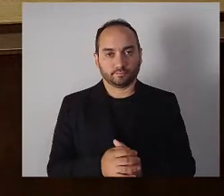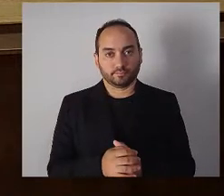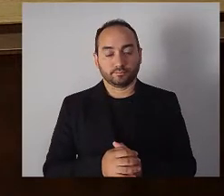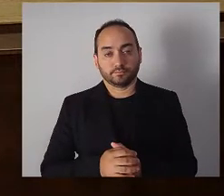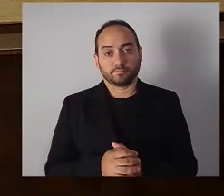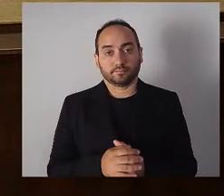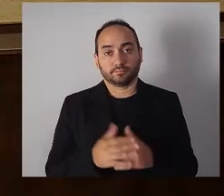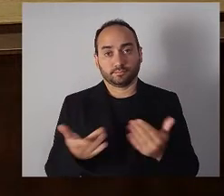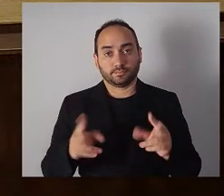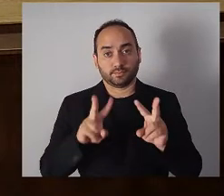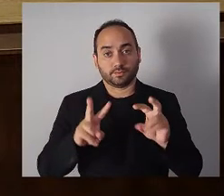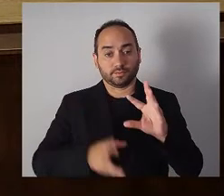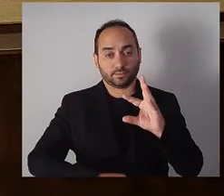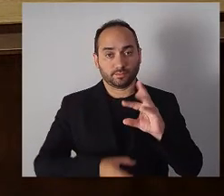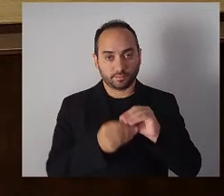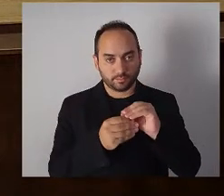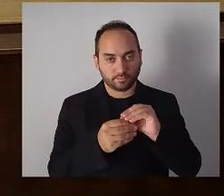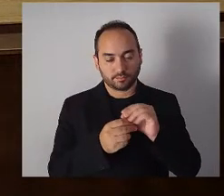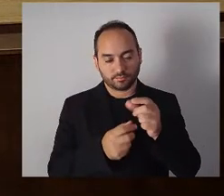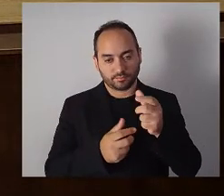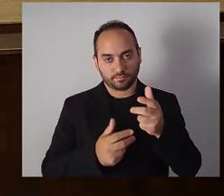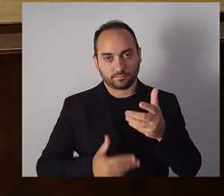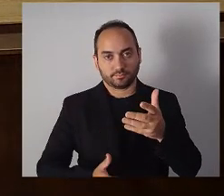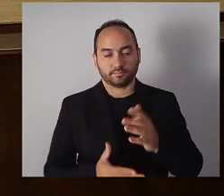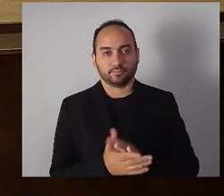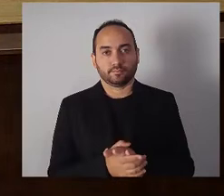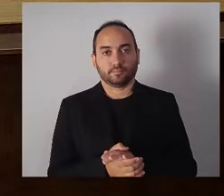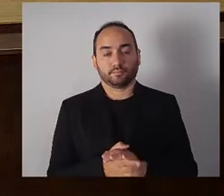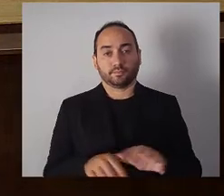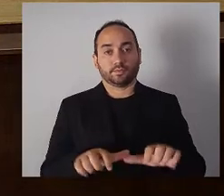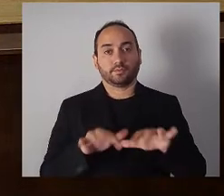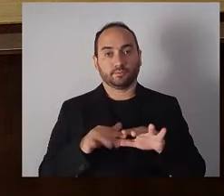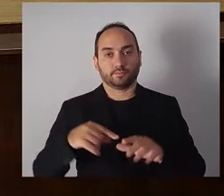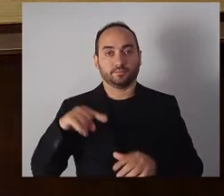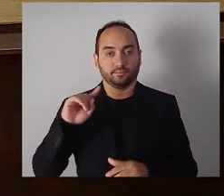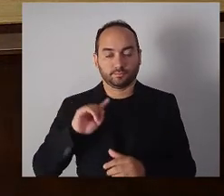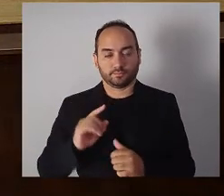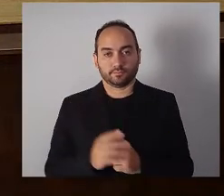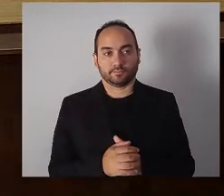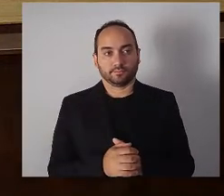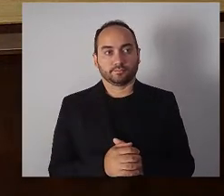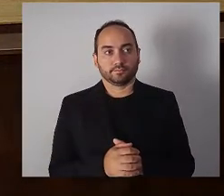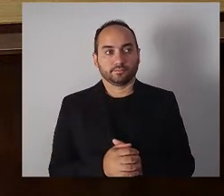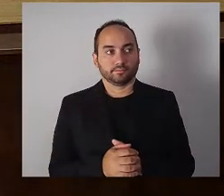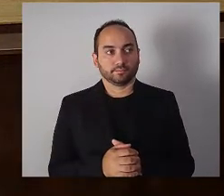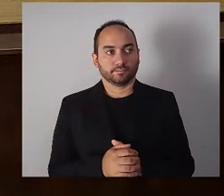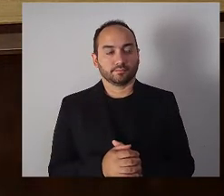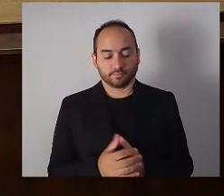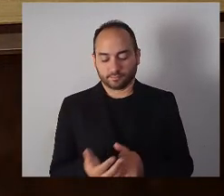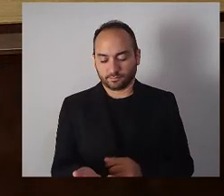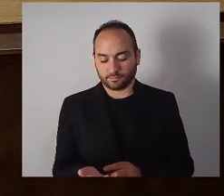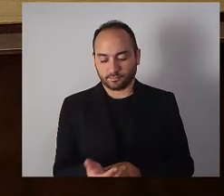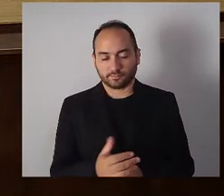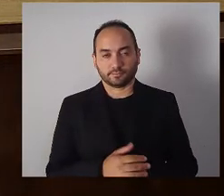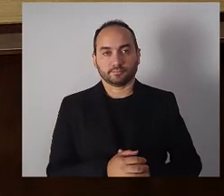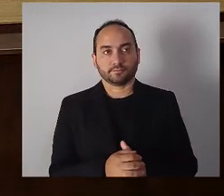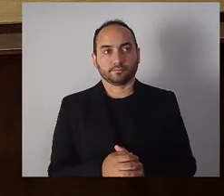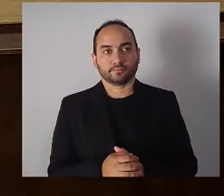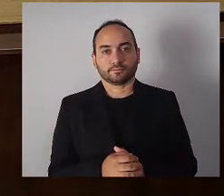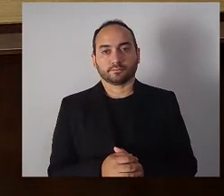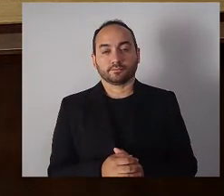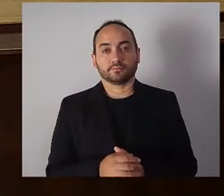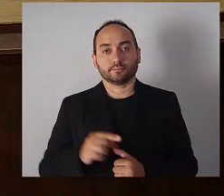fazer uma resenha da sessão passada e das outras sessões. decisão